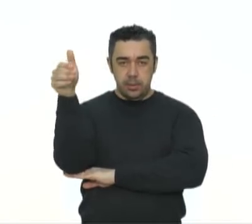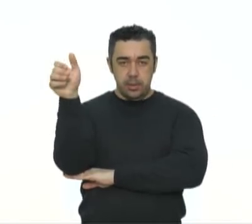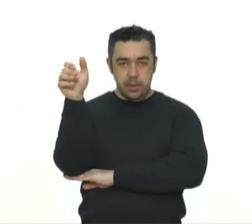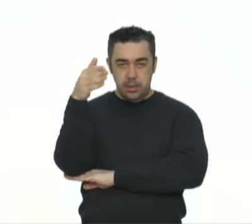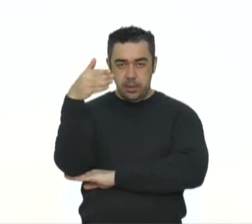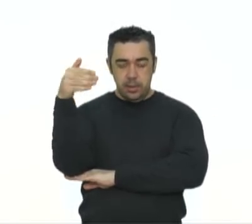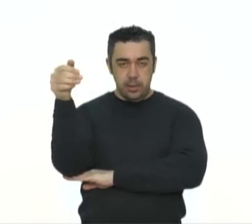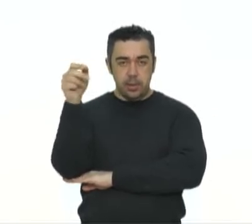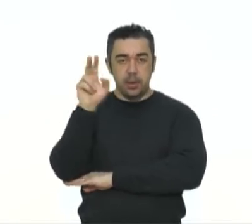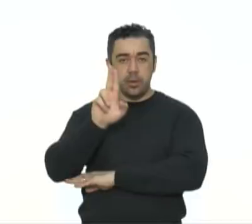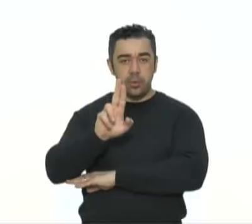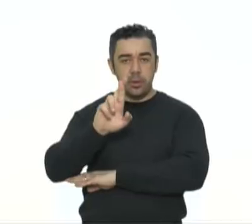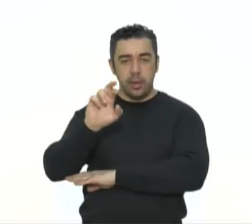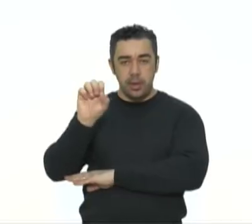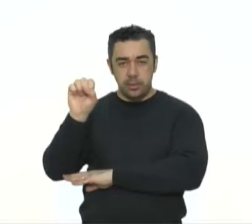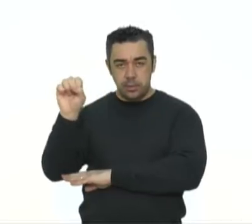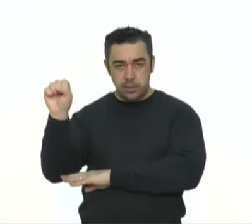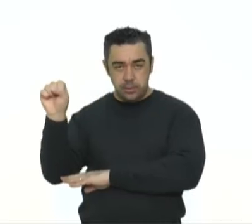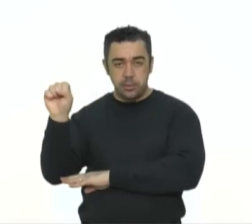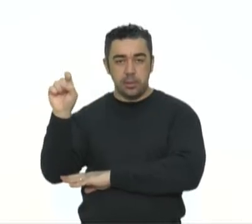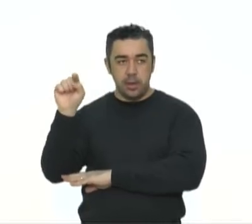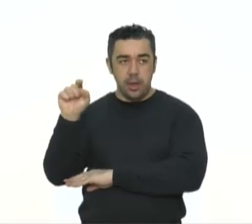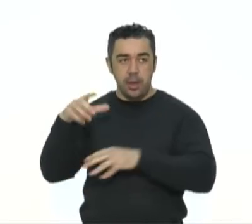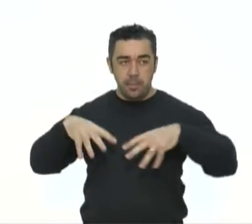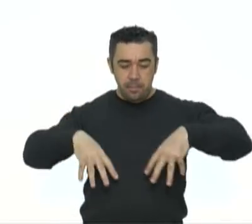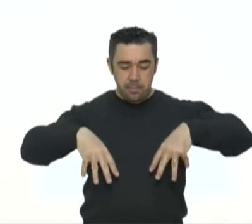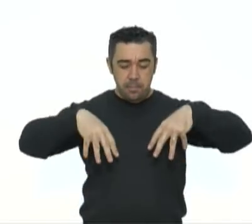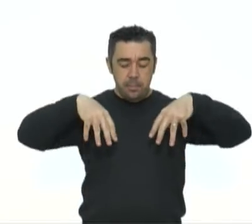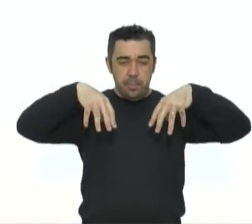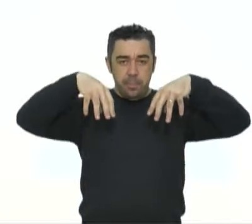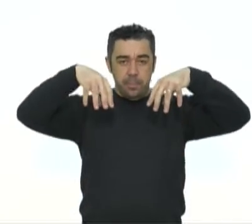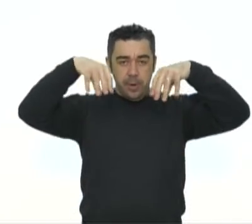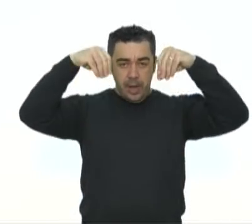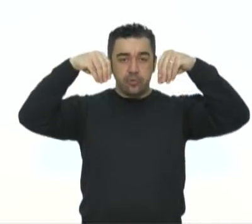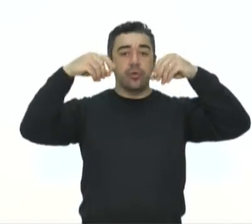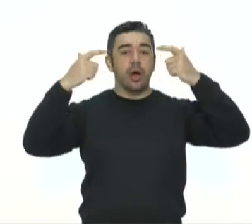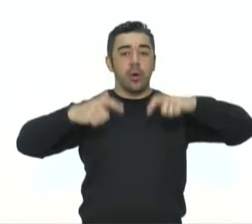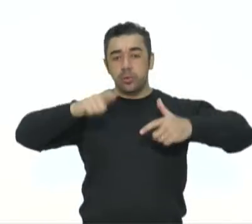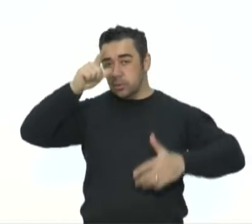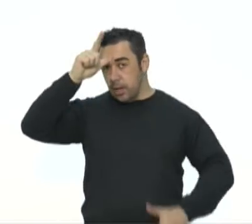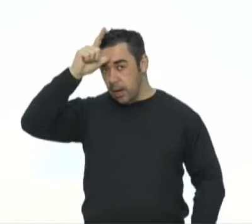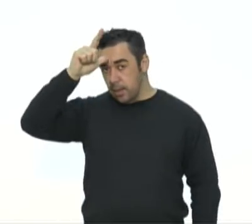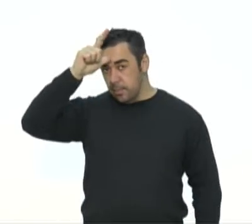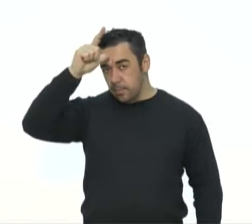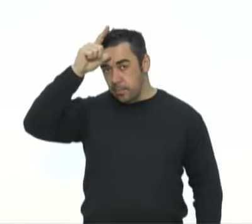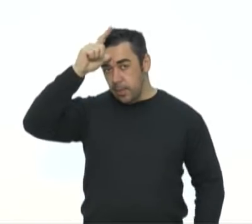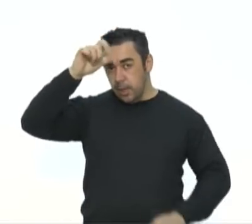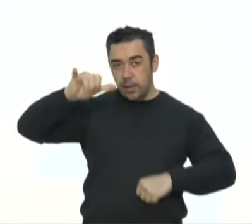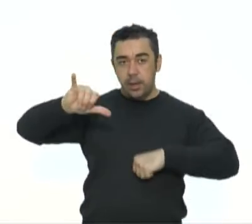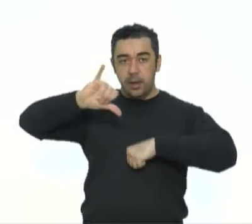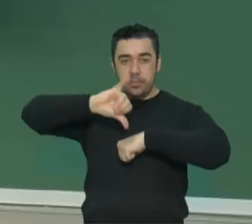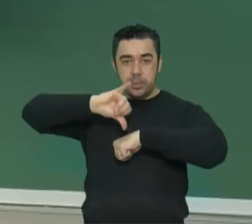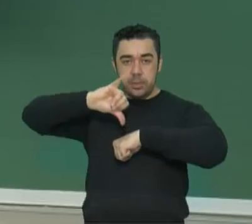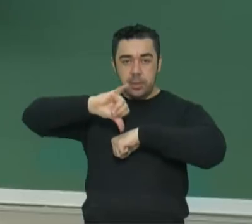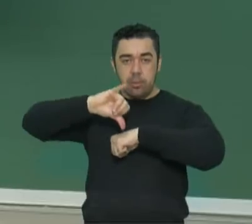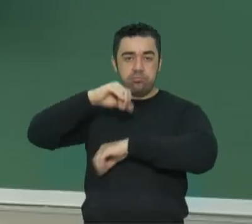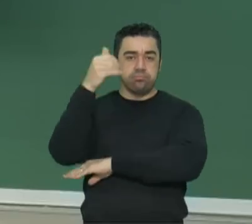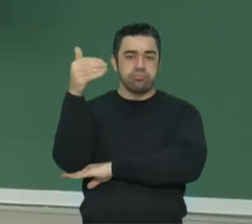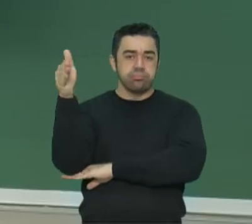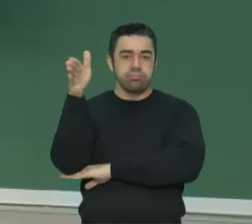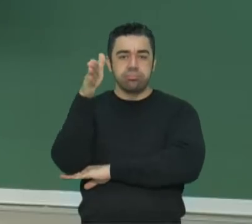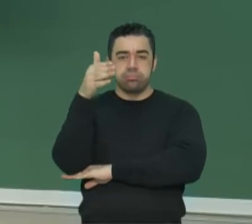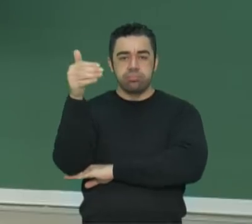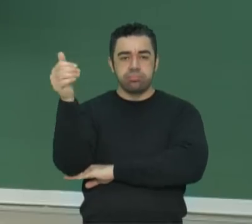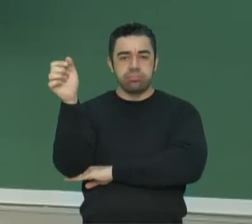Soviética sobre o Reichstag, o prédio do parlamento alemão em Berlim, capital da Alemanha. Então, o símbolo do